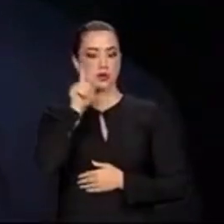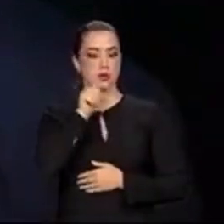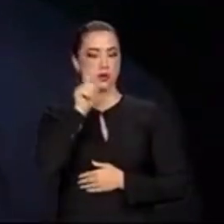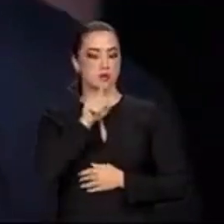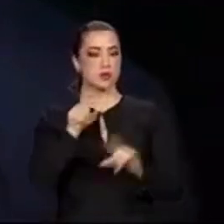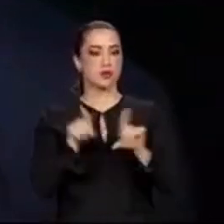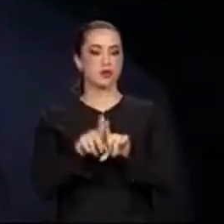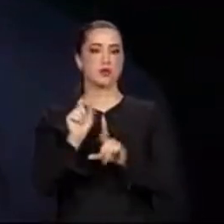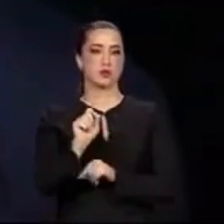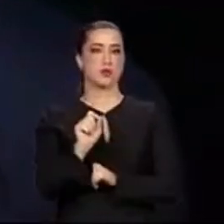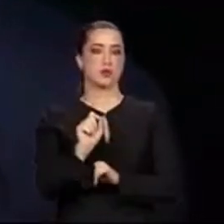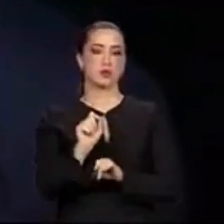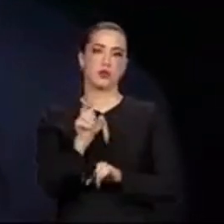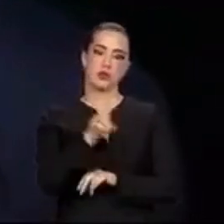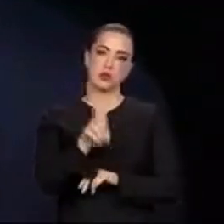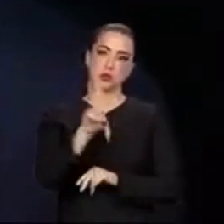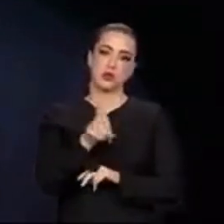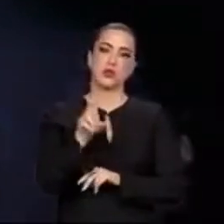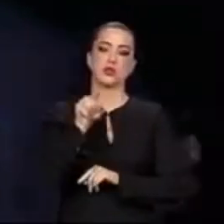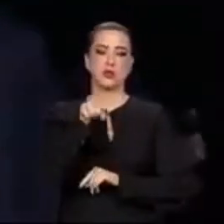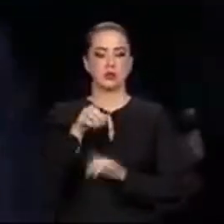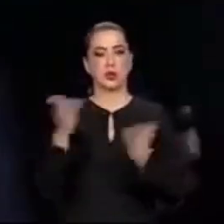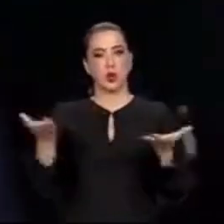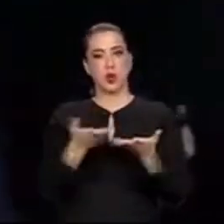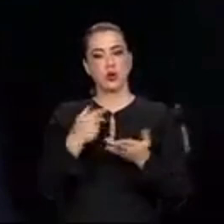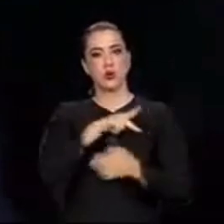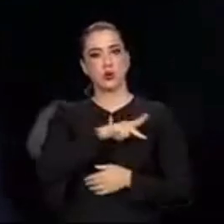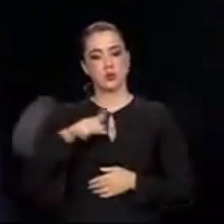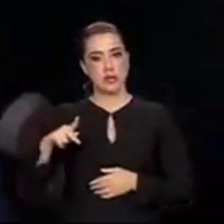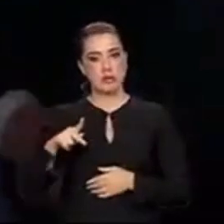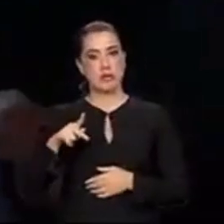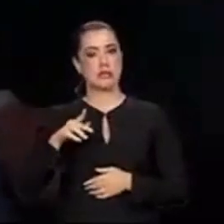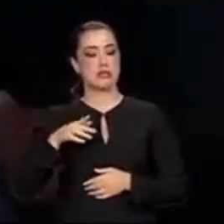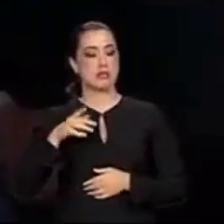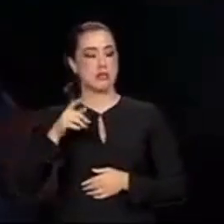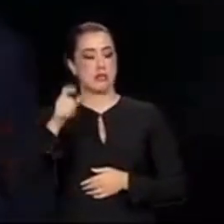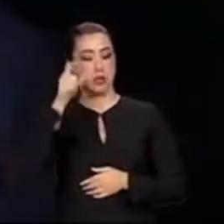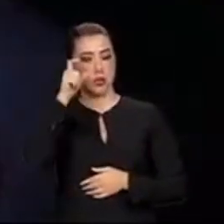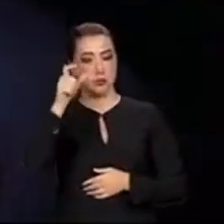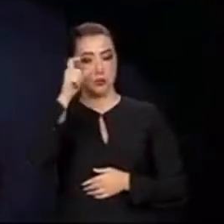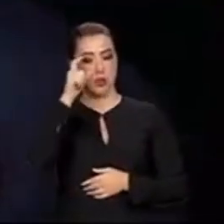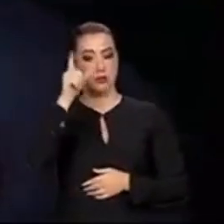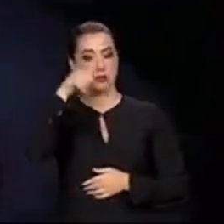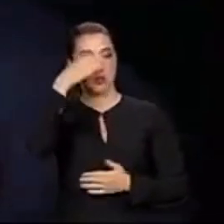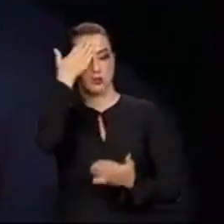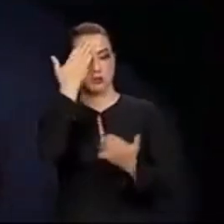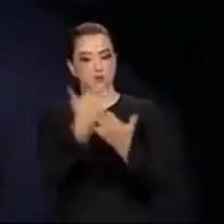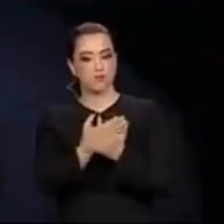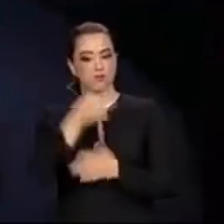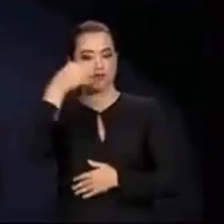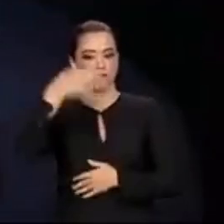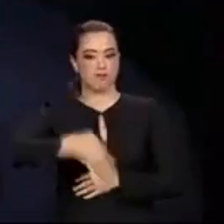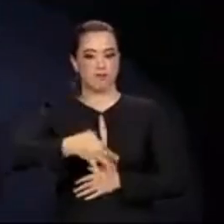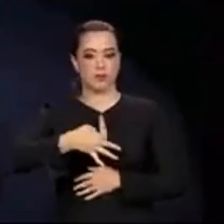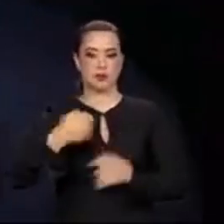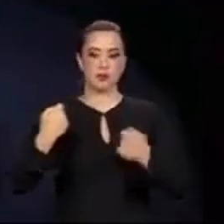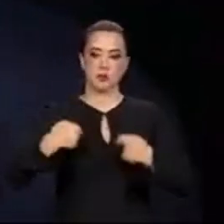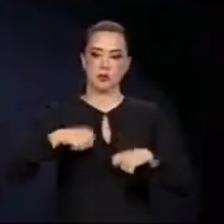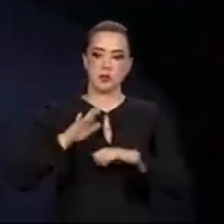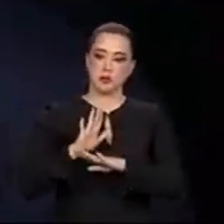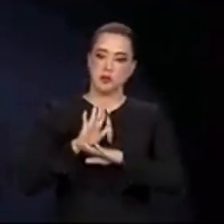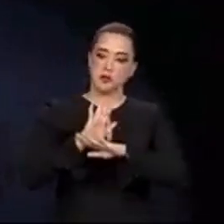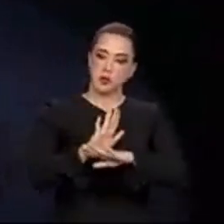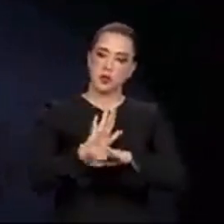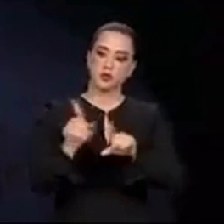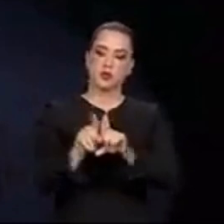Unidos através do presidente está muito convencido da necessidade de